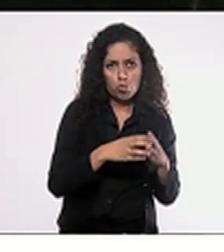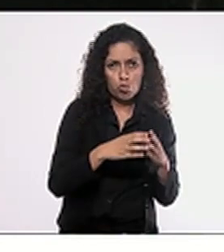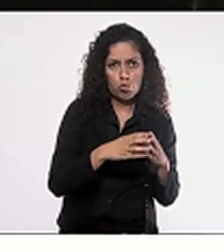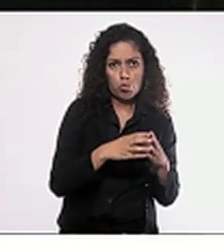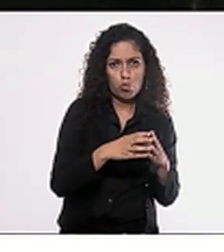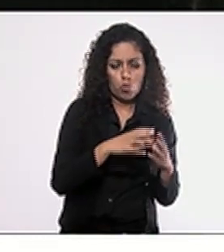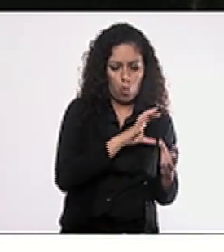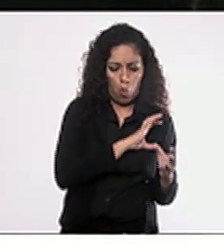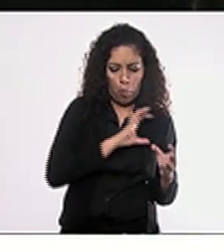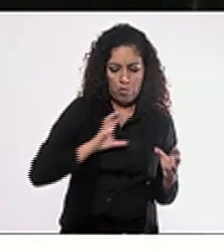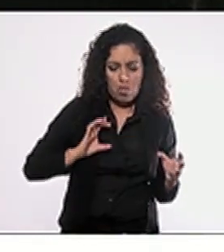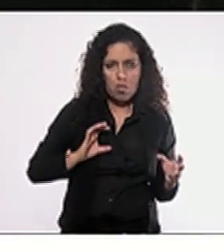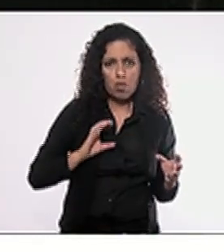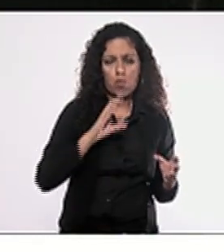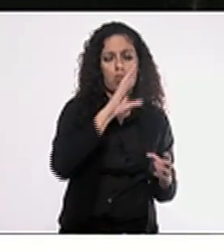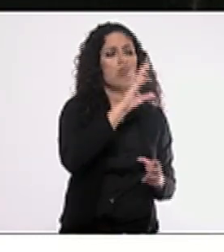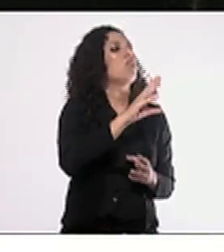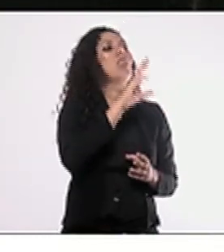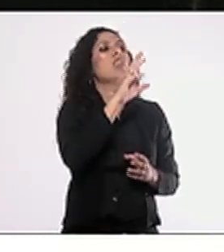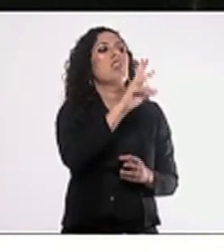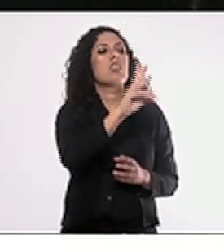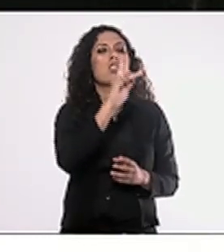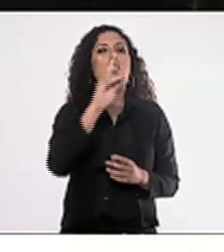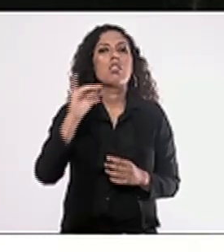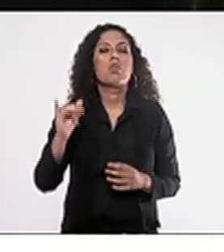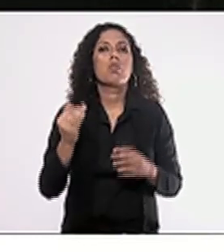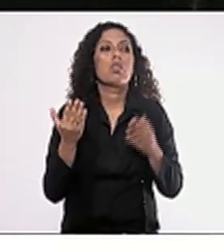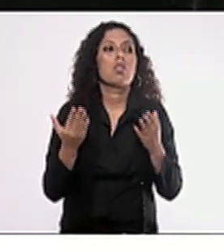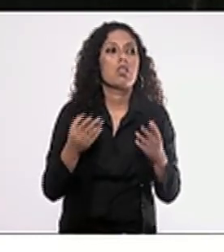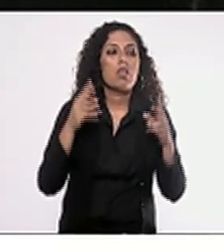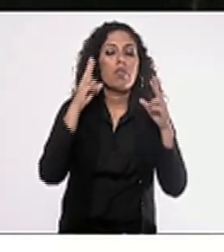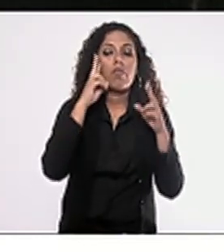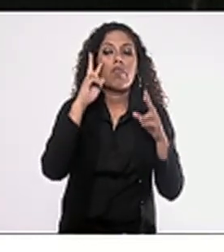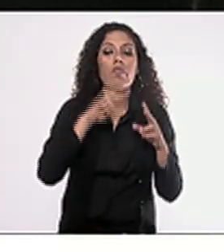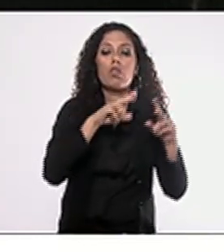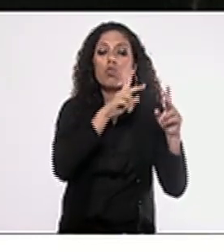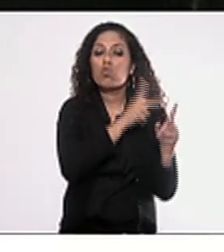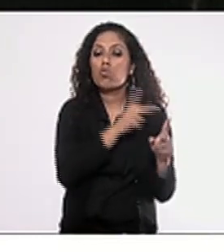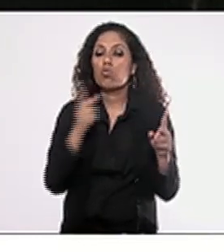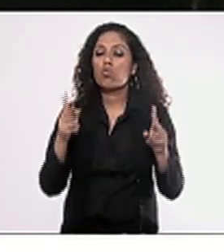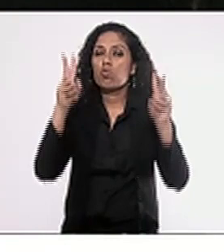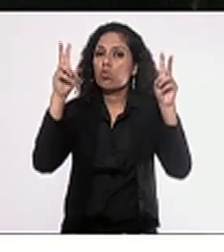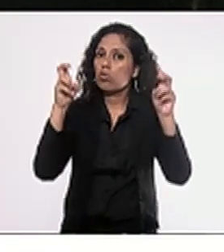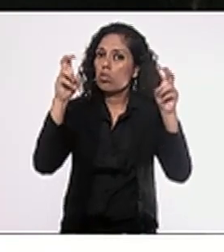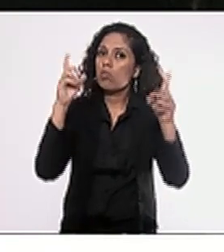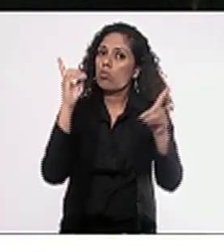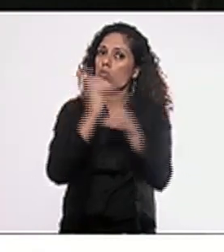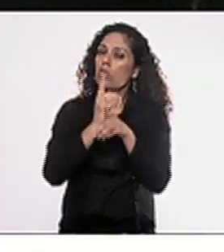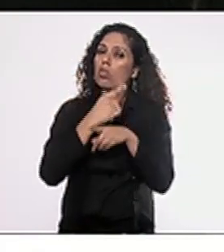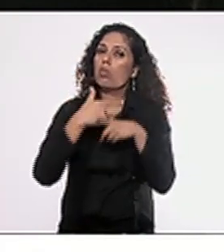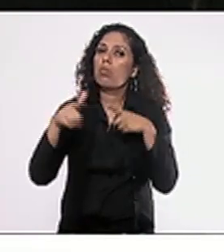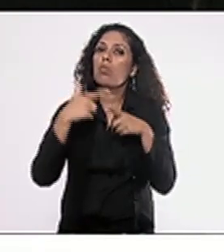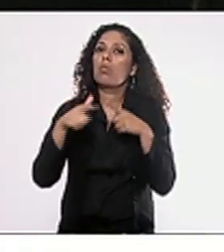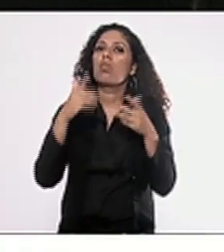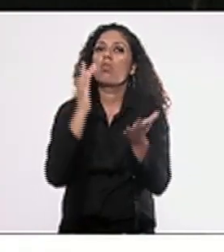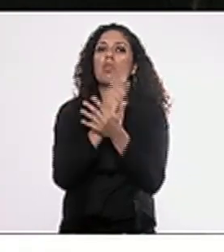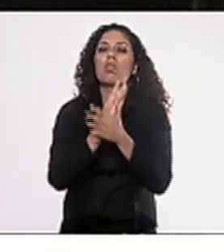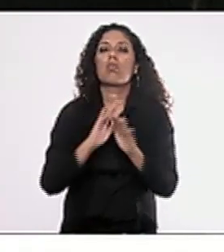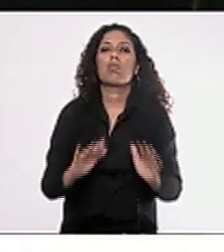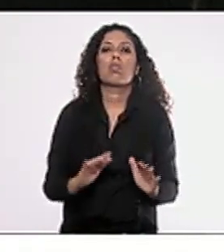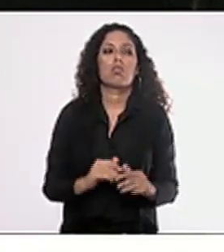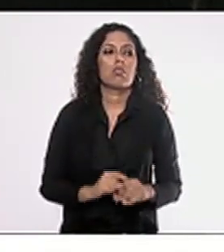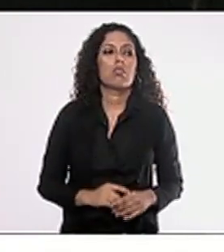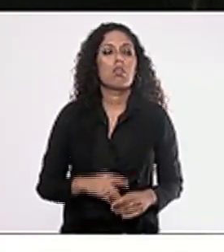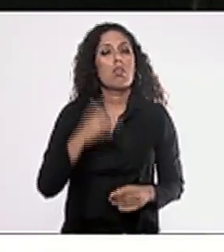a legiferar em torno de ambos os temas para que a gente tenha soluções. Inclusive, acho que